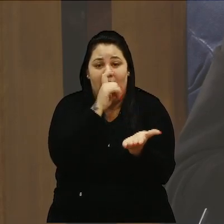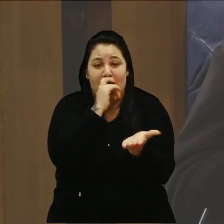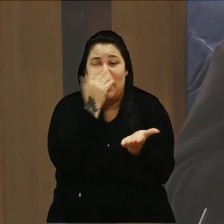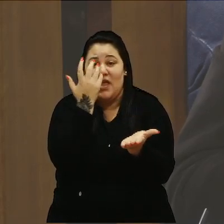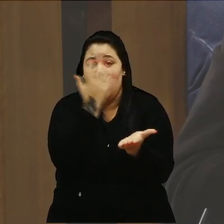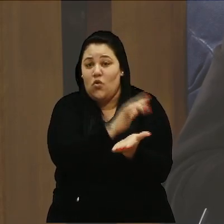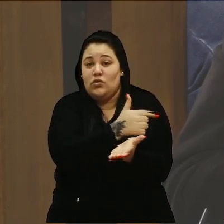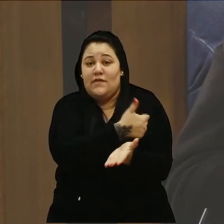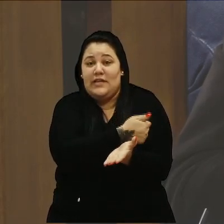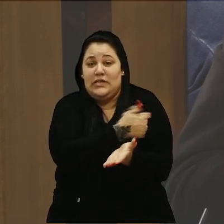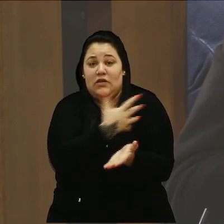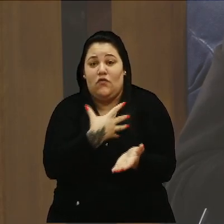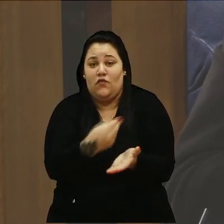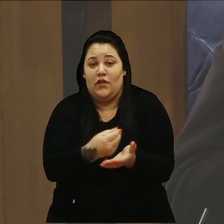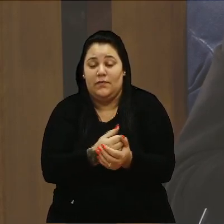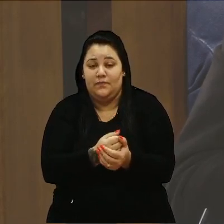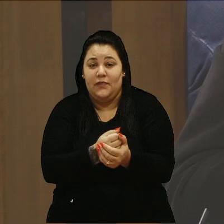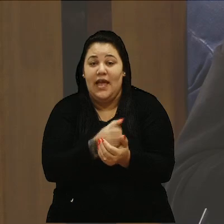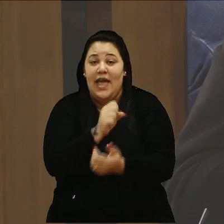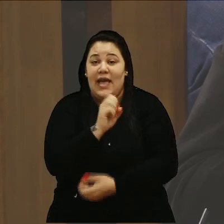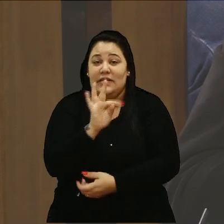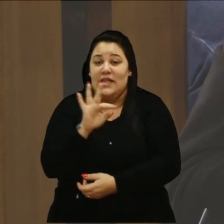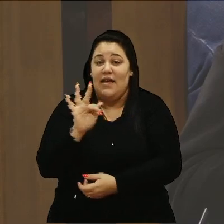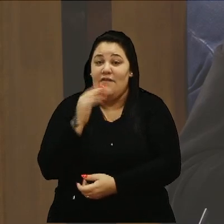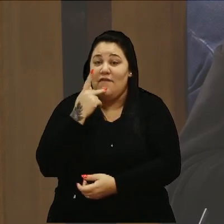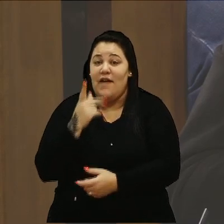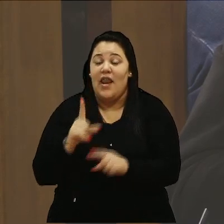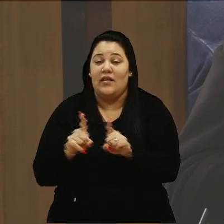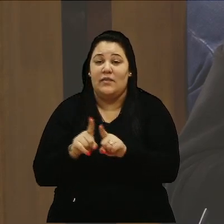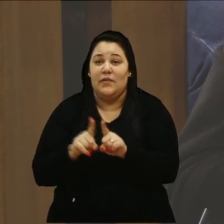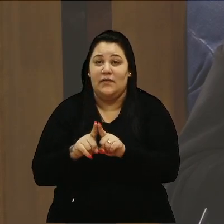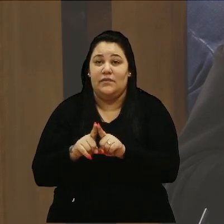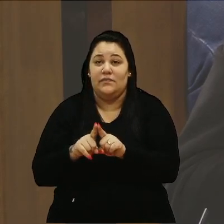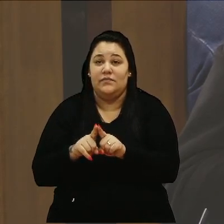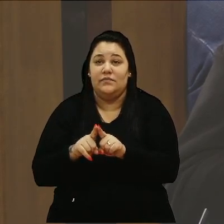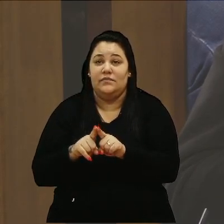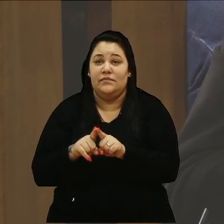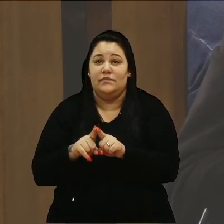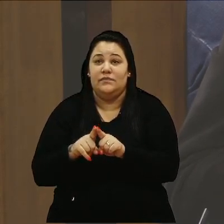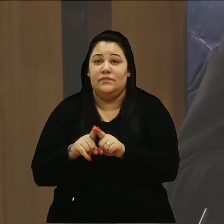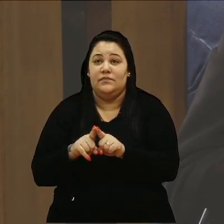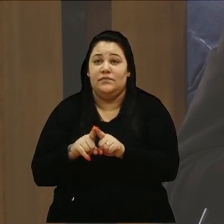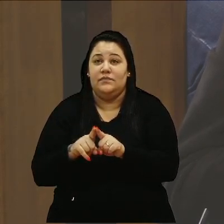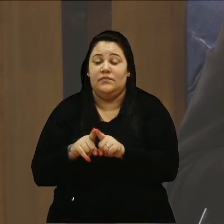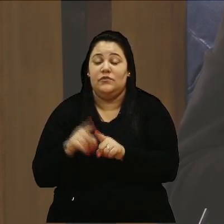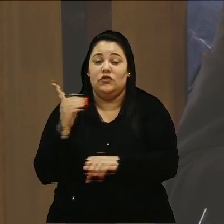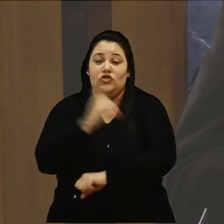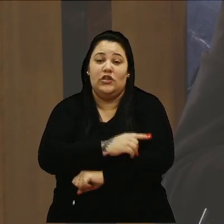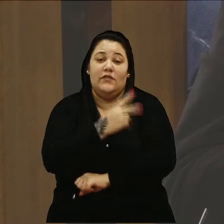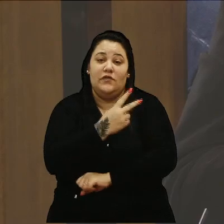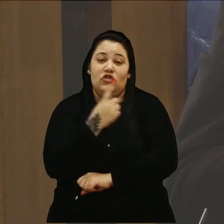vacinal. STF destaca, tá, ali a notícia aqui é grande, mas é do dia